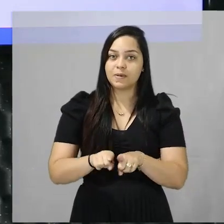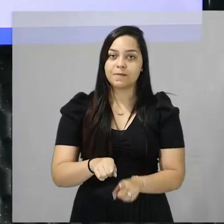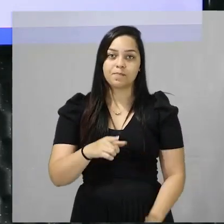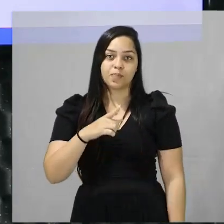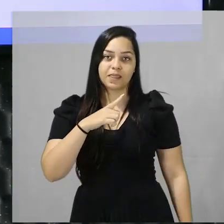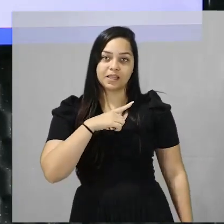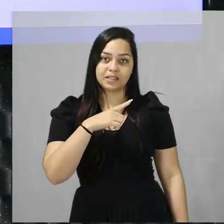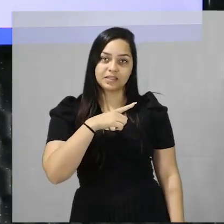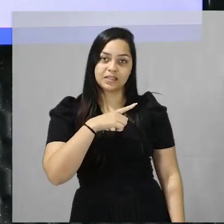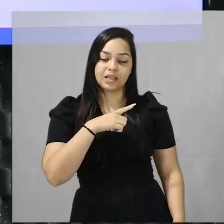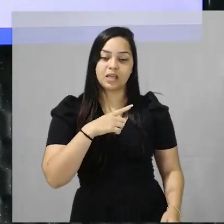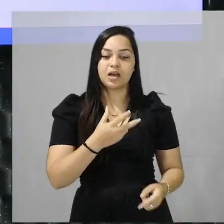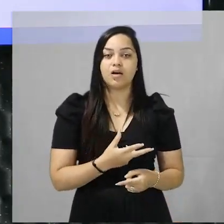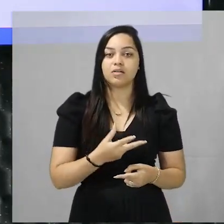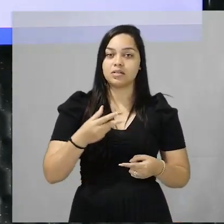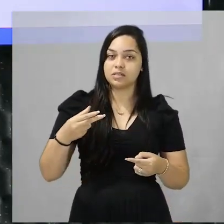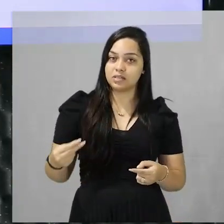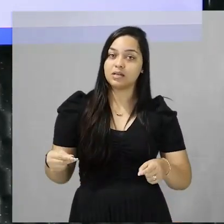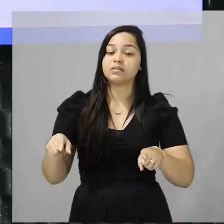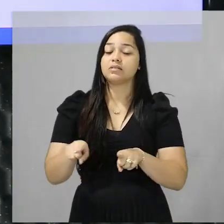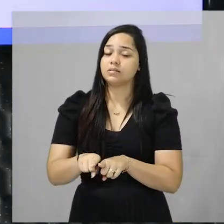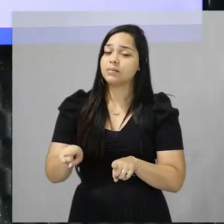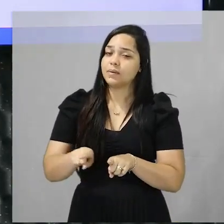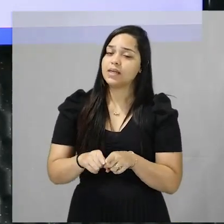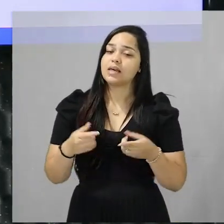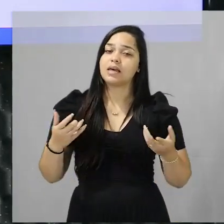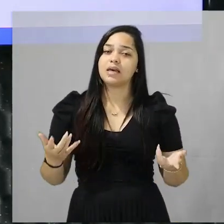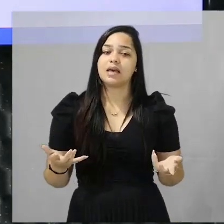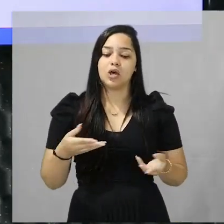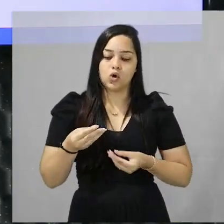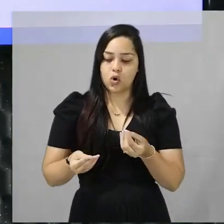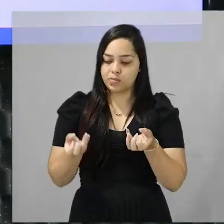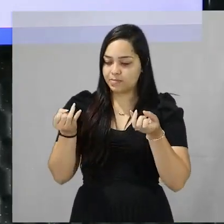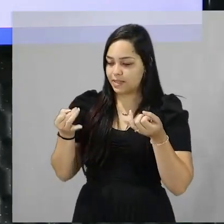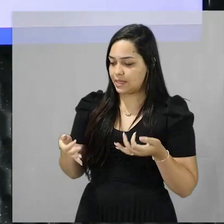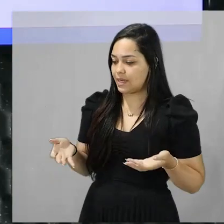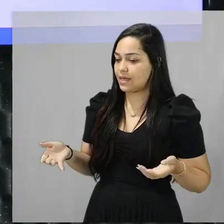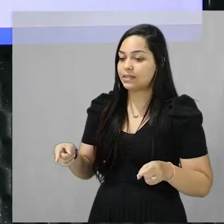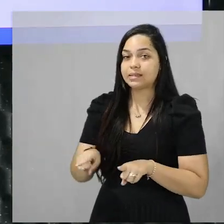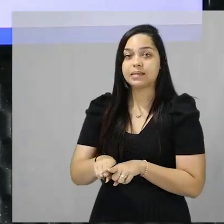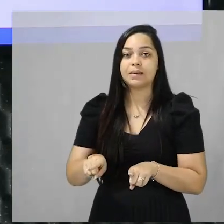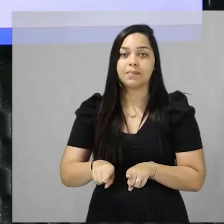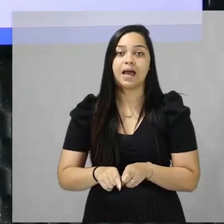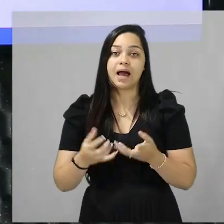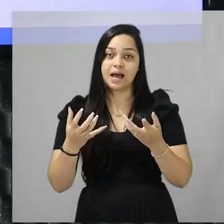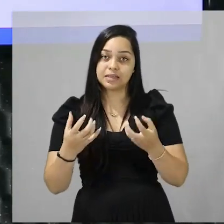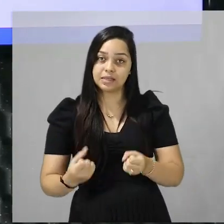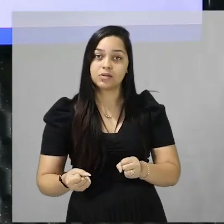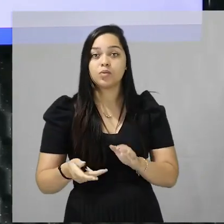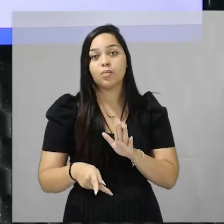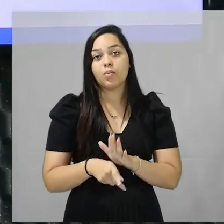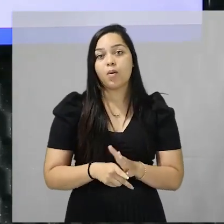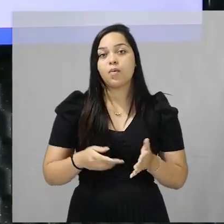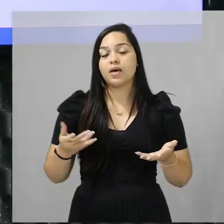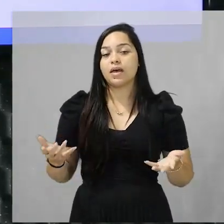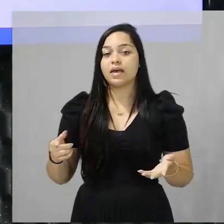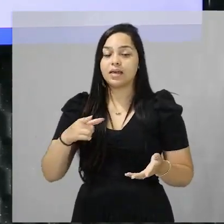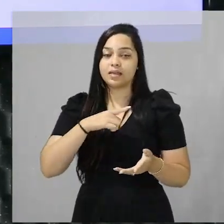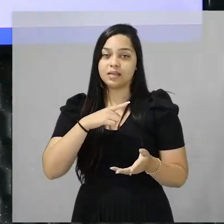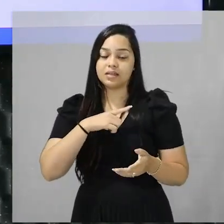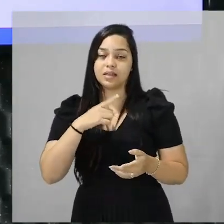traçado, alcançado, e até mesmo, digamos assim, a ser colocado como um